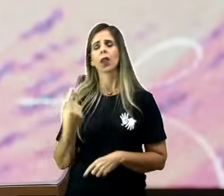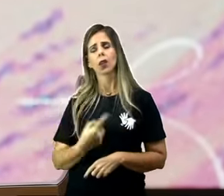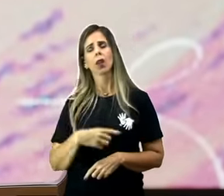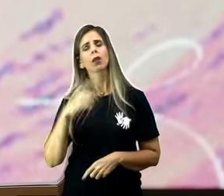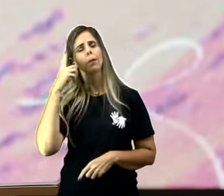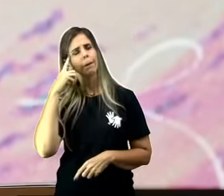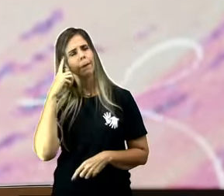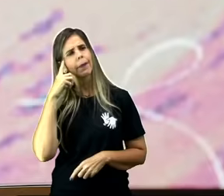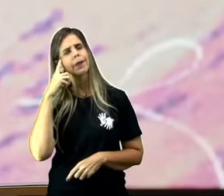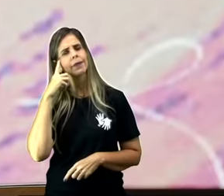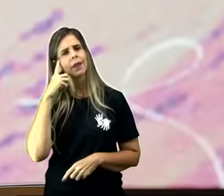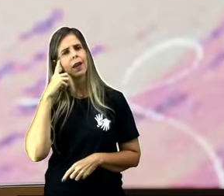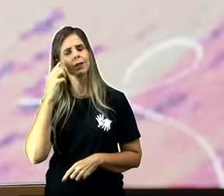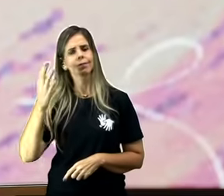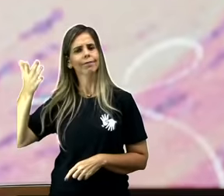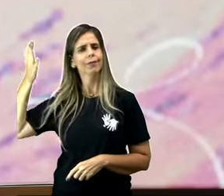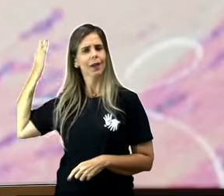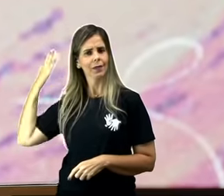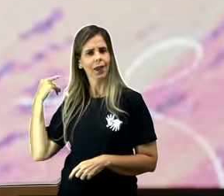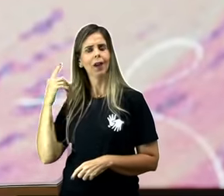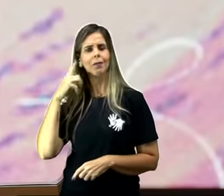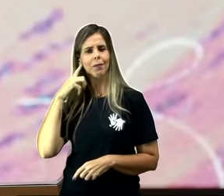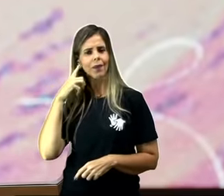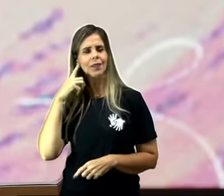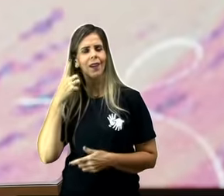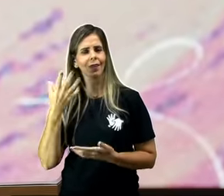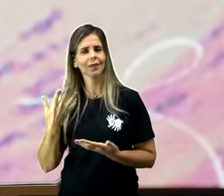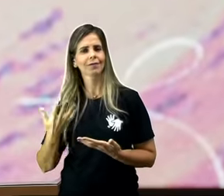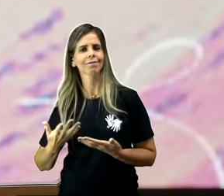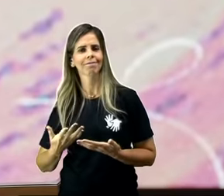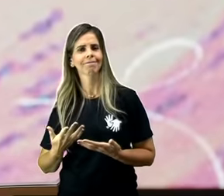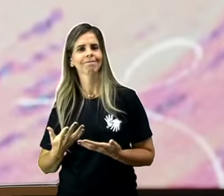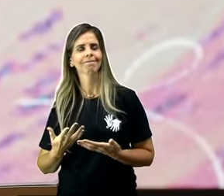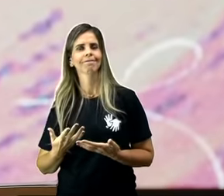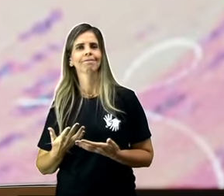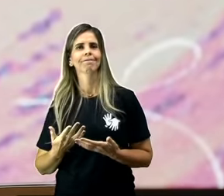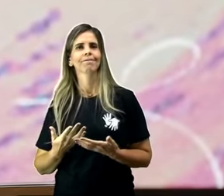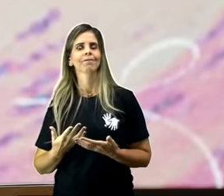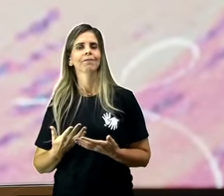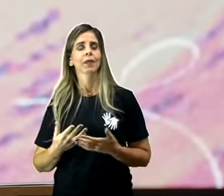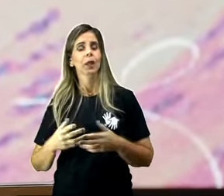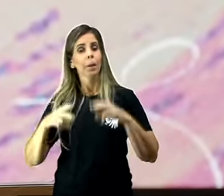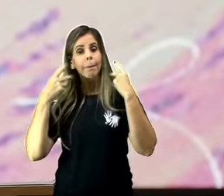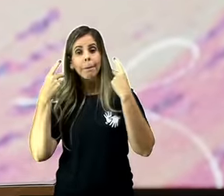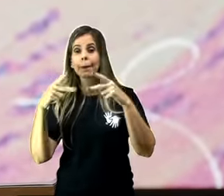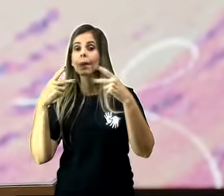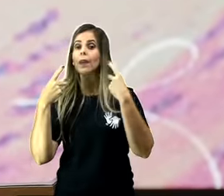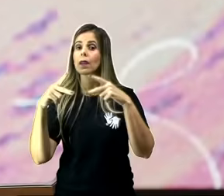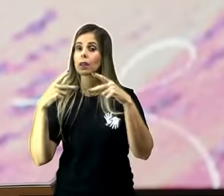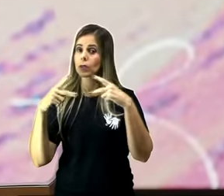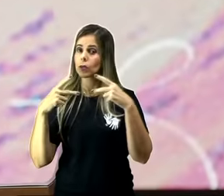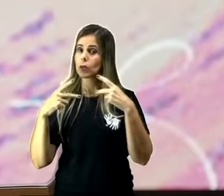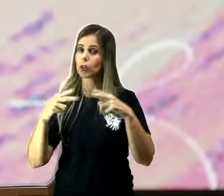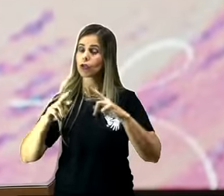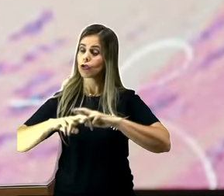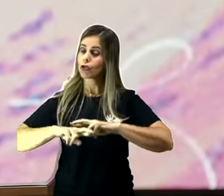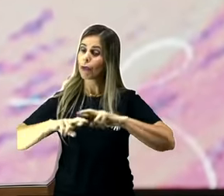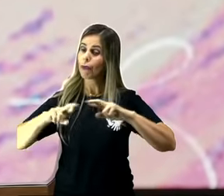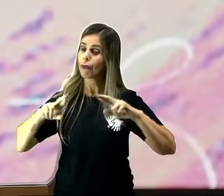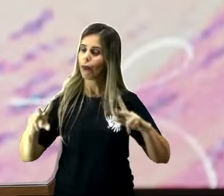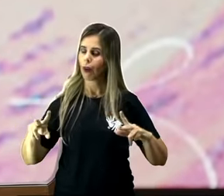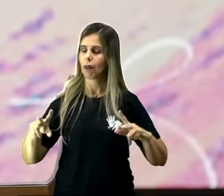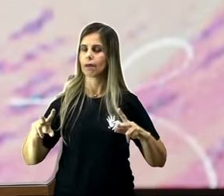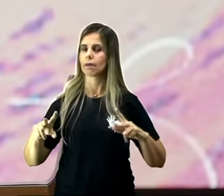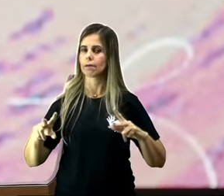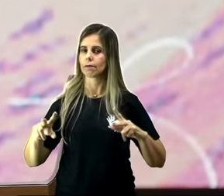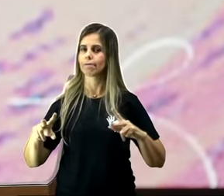uma, né, por conta de falsas mensagens, pseudos evangelhos pregados aí fora, com um único